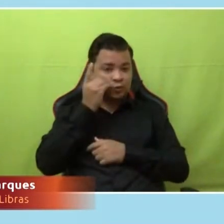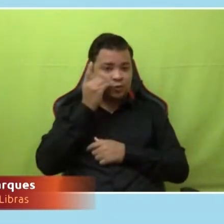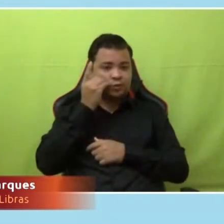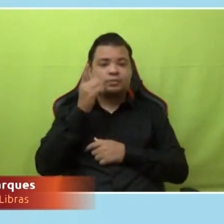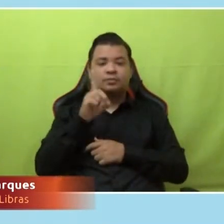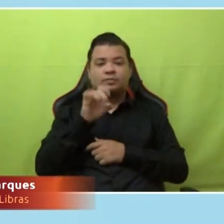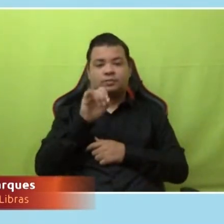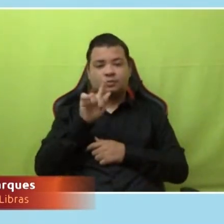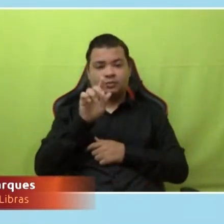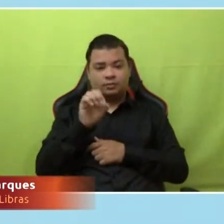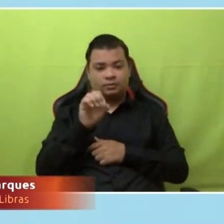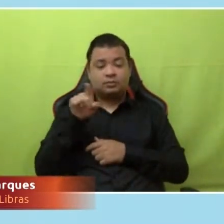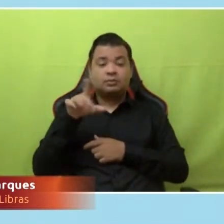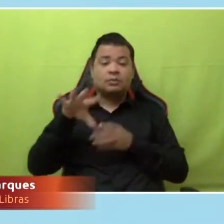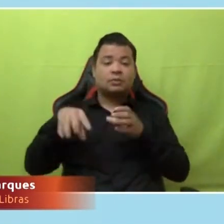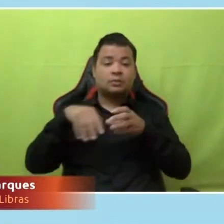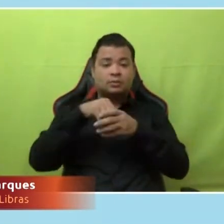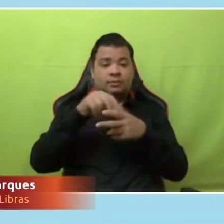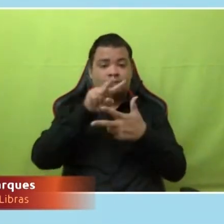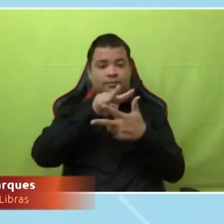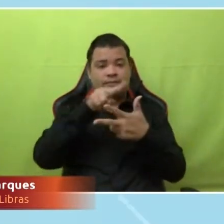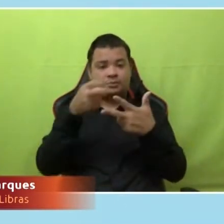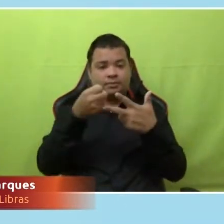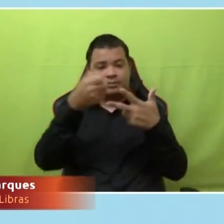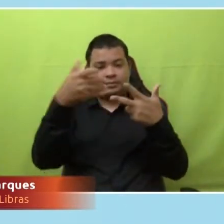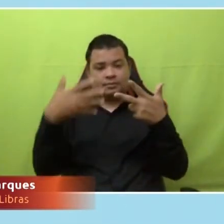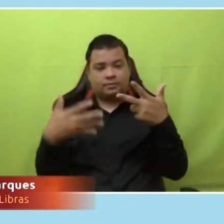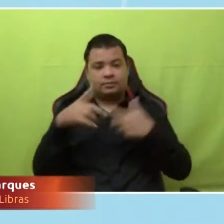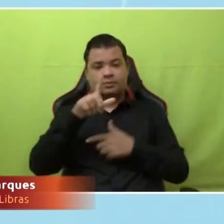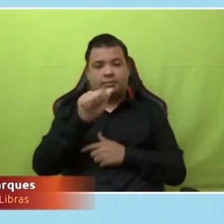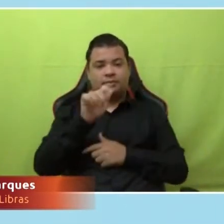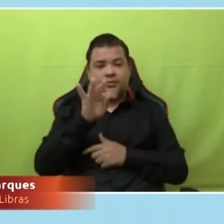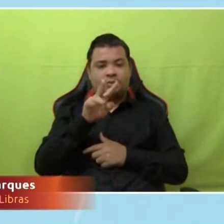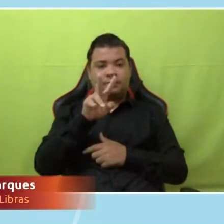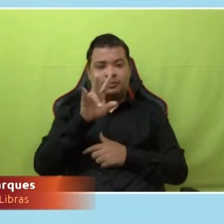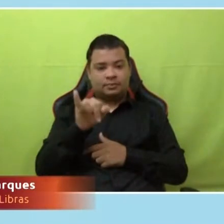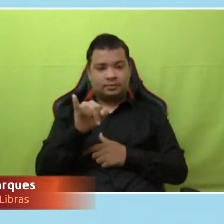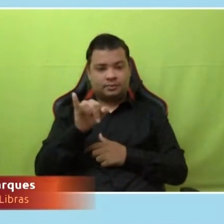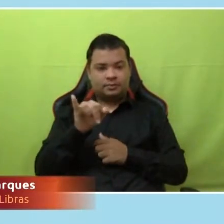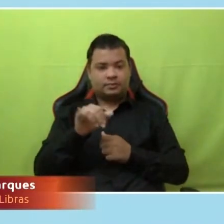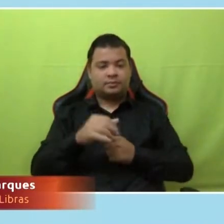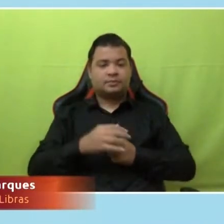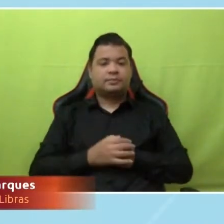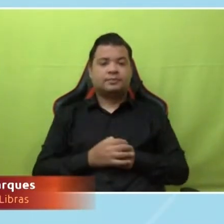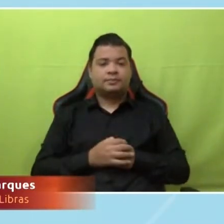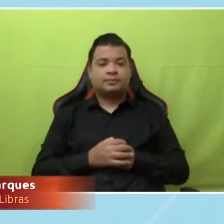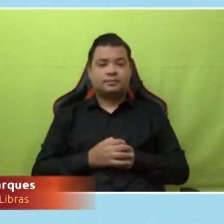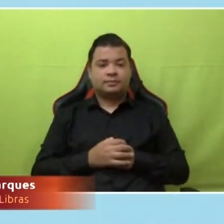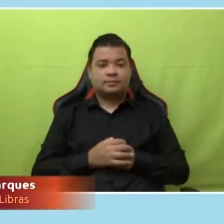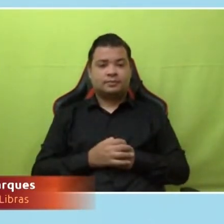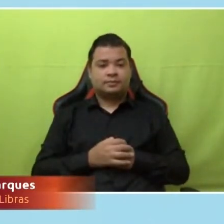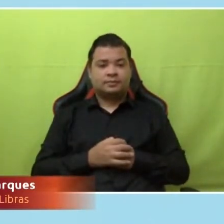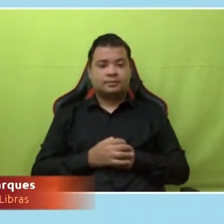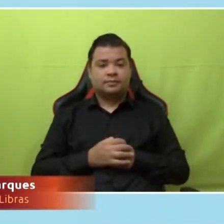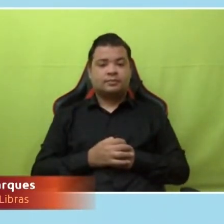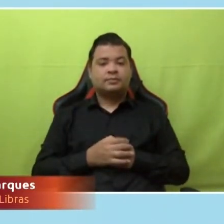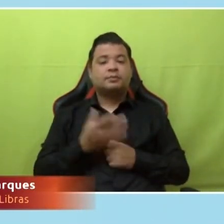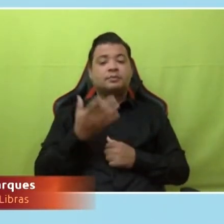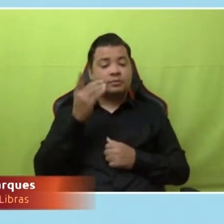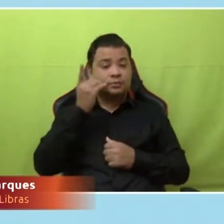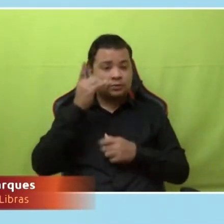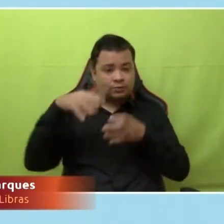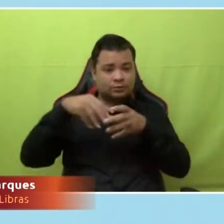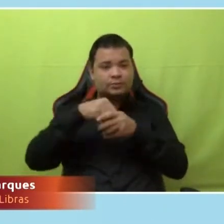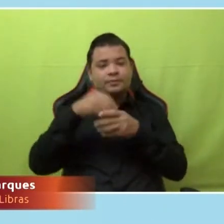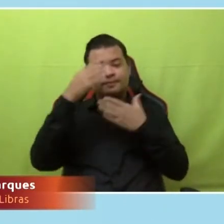que é integrante do Laboratório de Tradução Audiovisual Acessível, o LabTAV. Muito obrigada pela sua